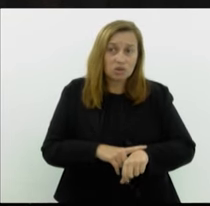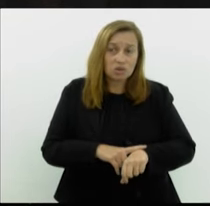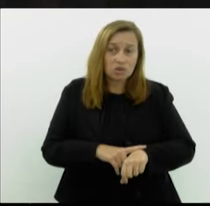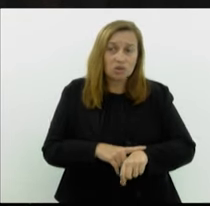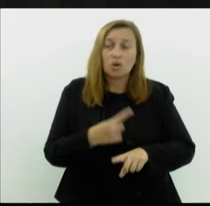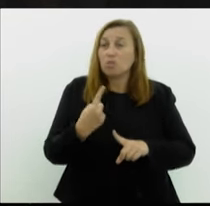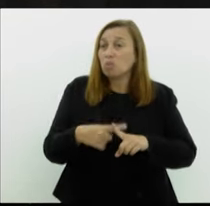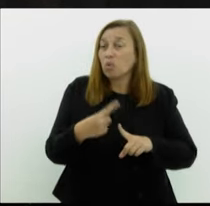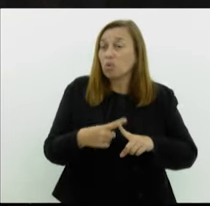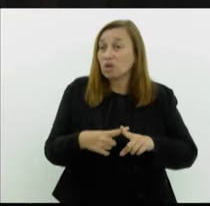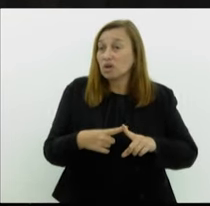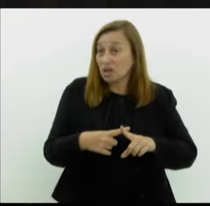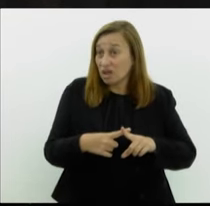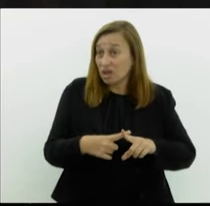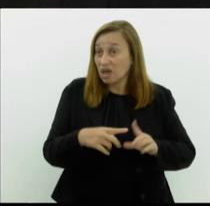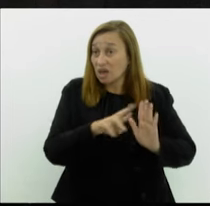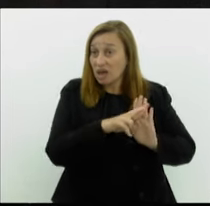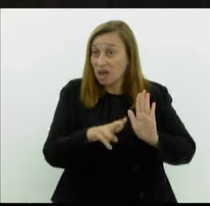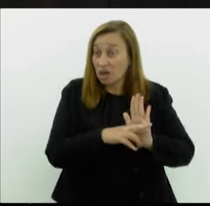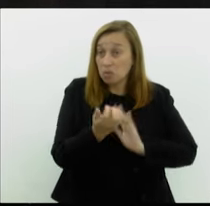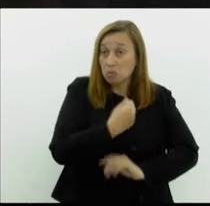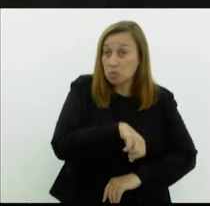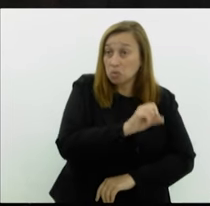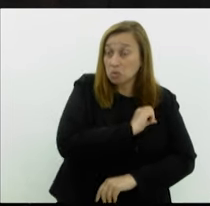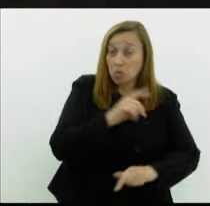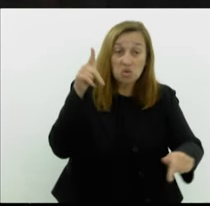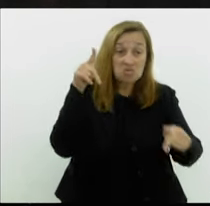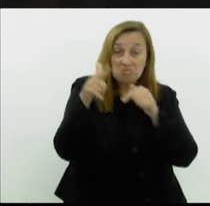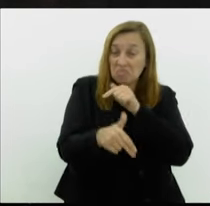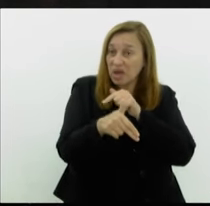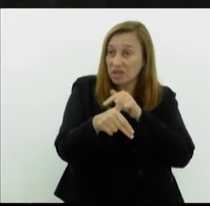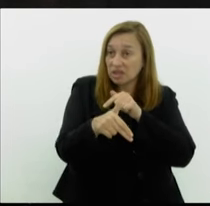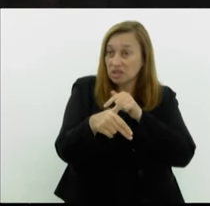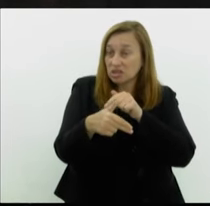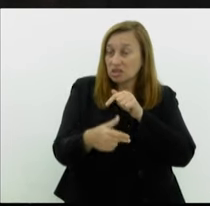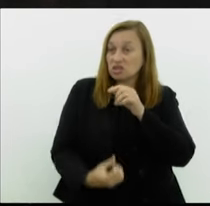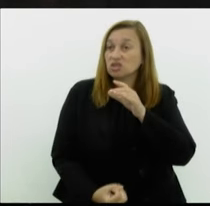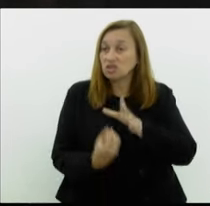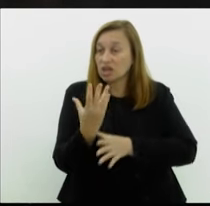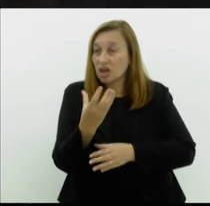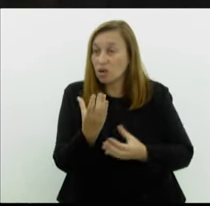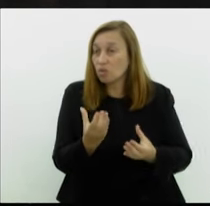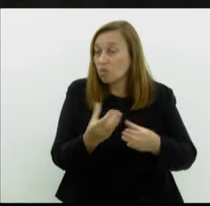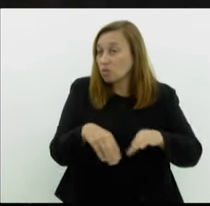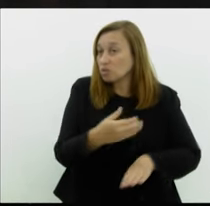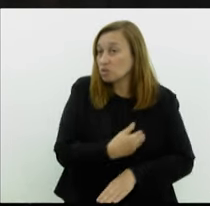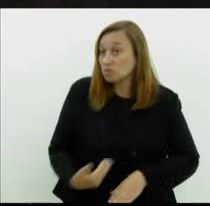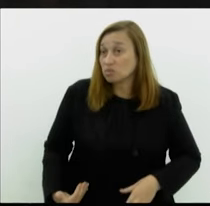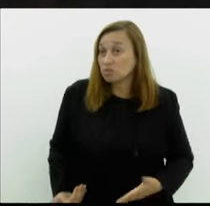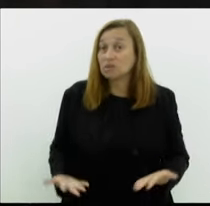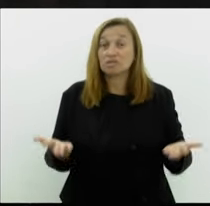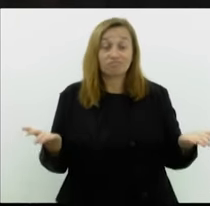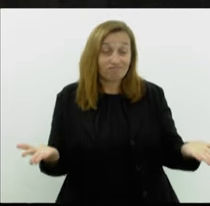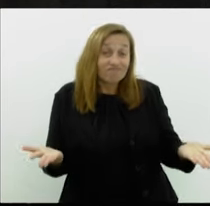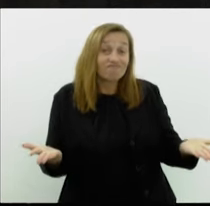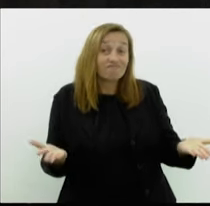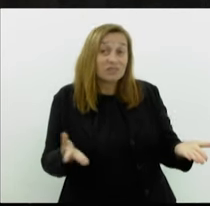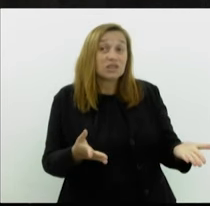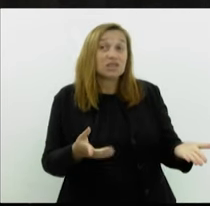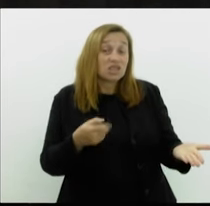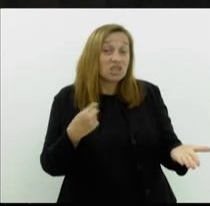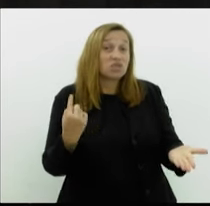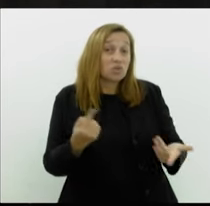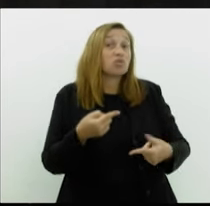porque o regime de recuperação fiscal nos impede de realizar o concurso público. Esse é o enfrentamento que a nossa casa tem que